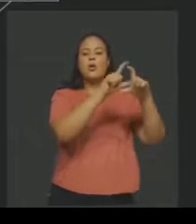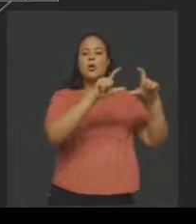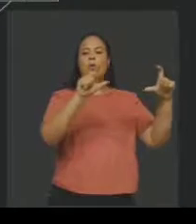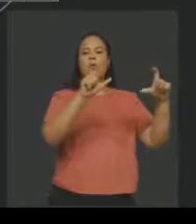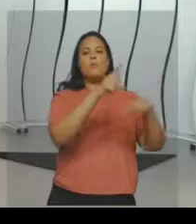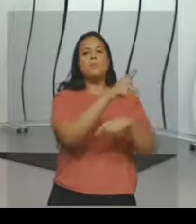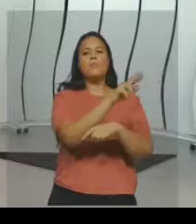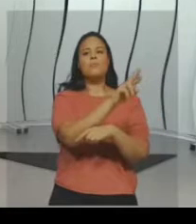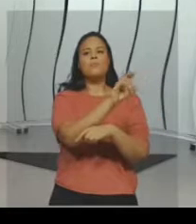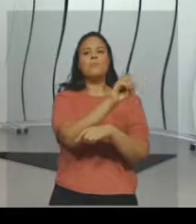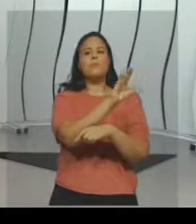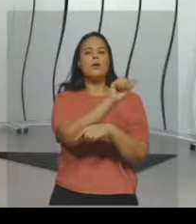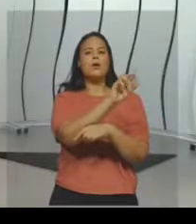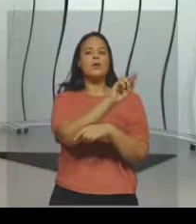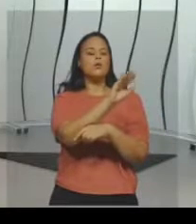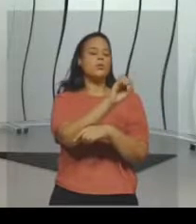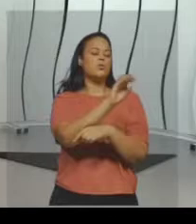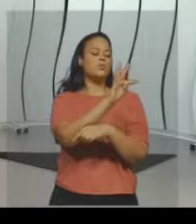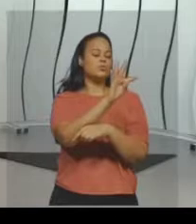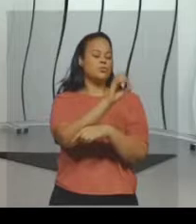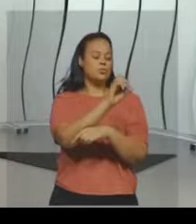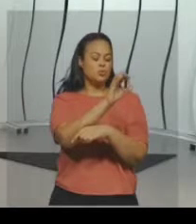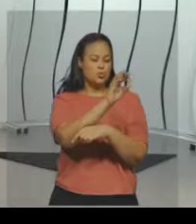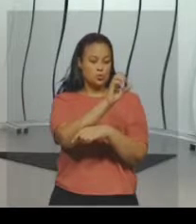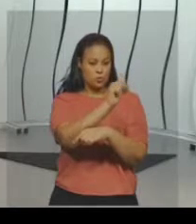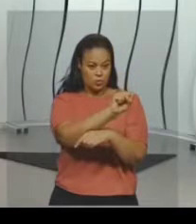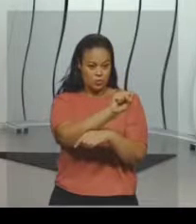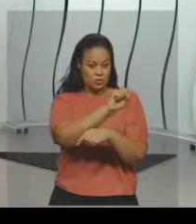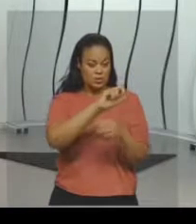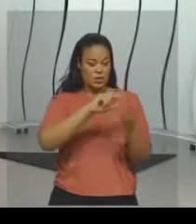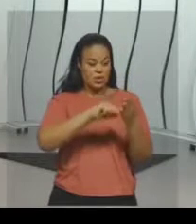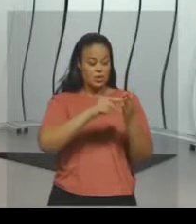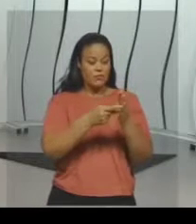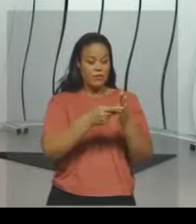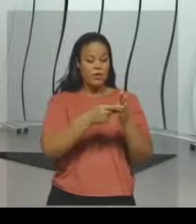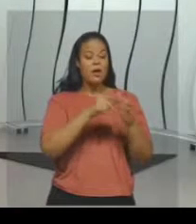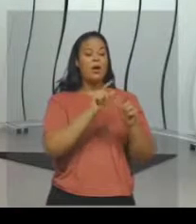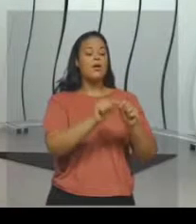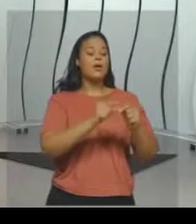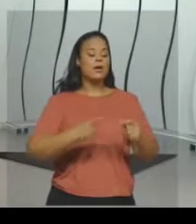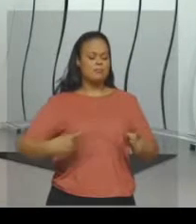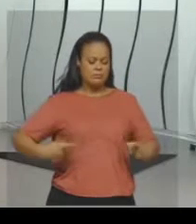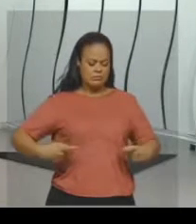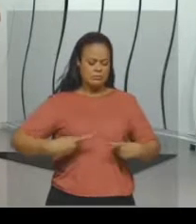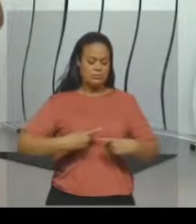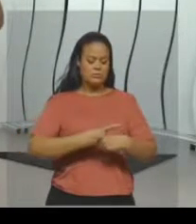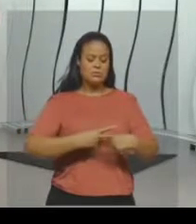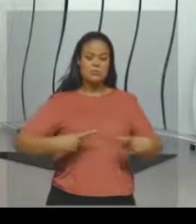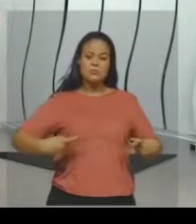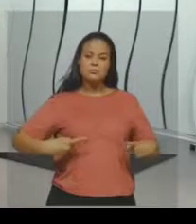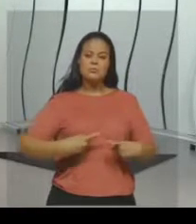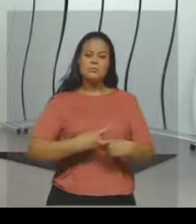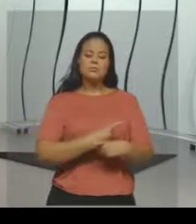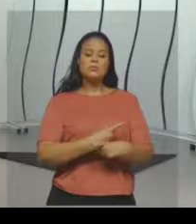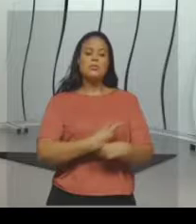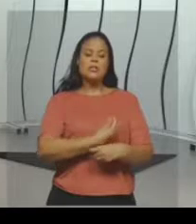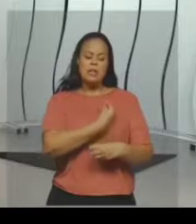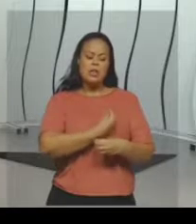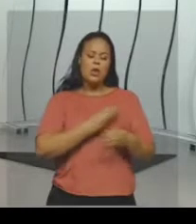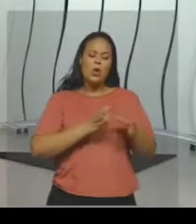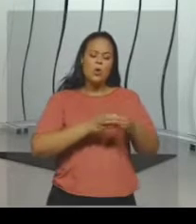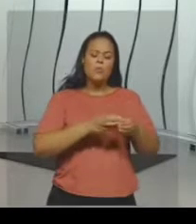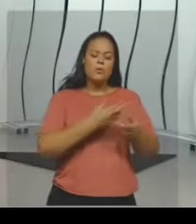de arqueabactérias, e as bactérias. Ou seja, as árqueas e as bactérias são os seres vivos